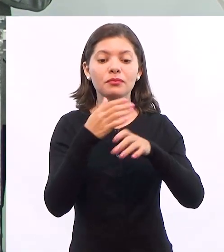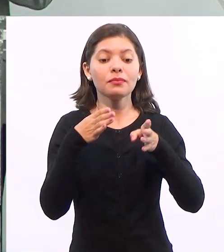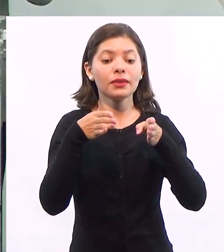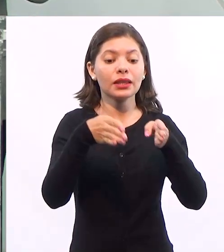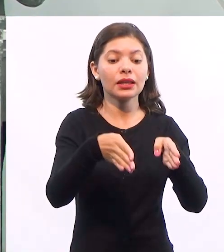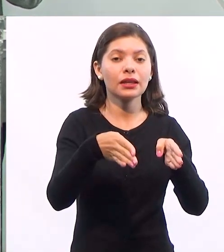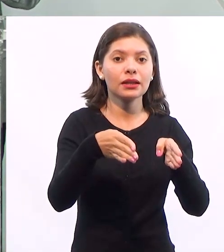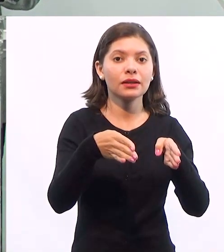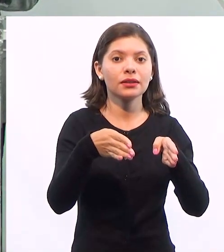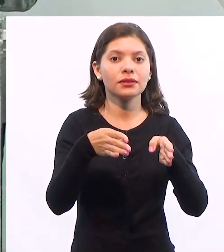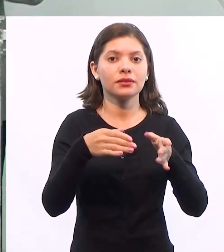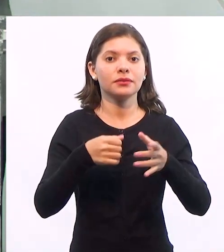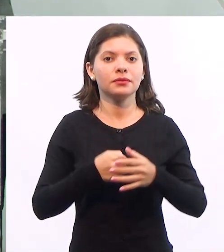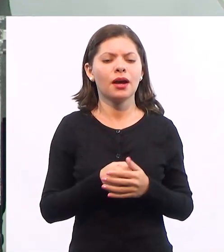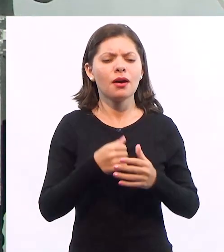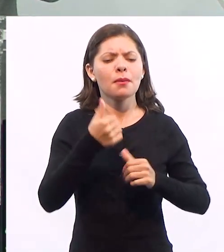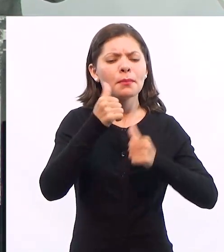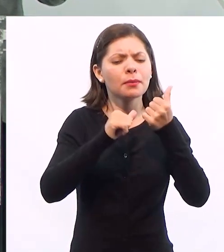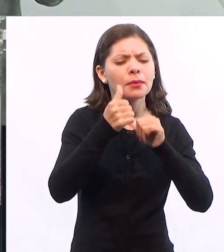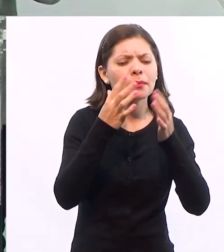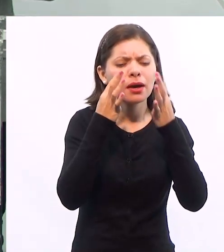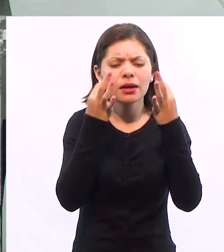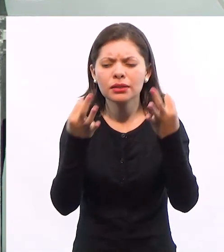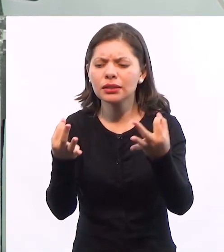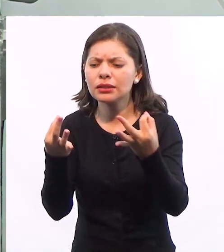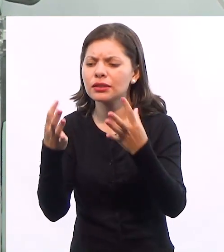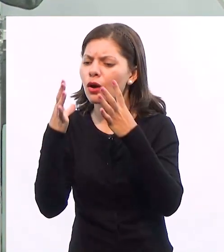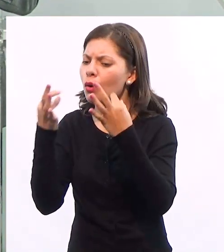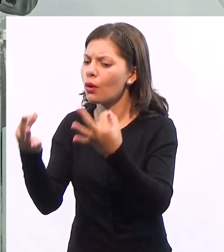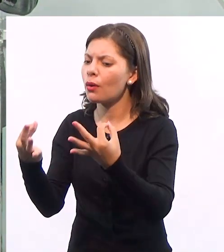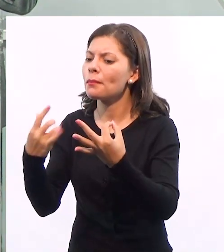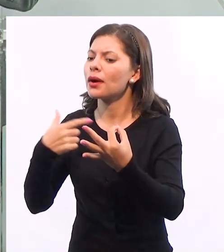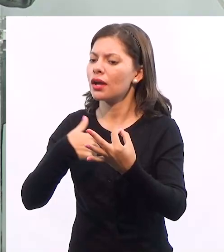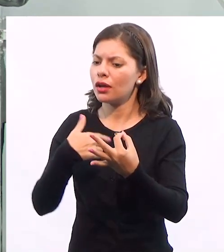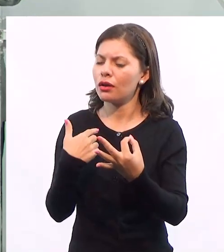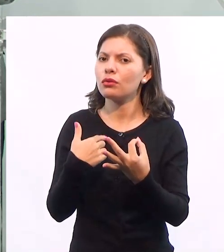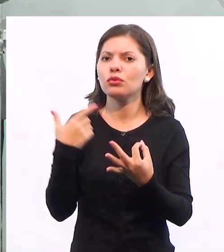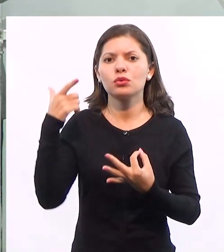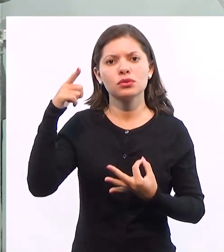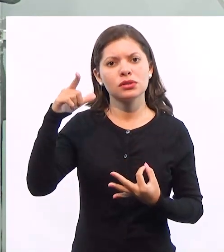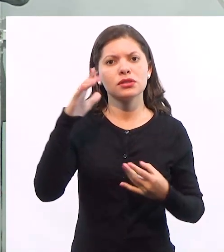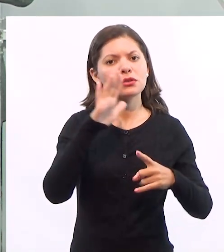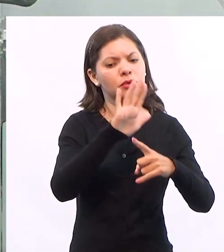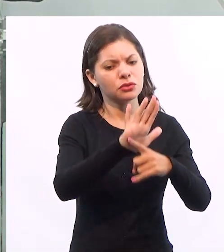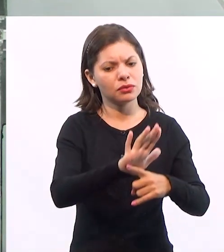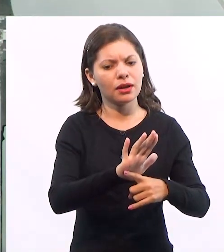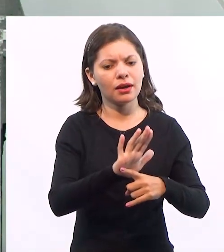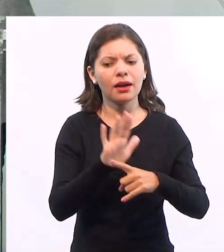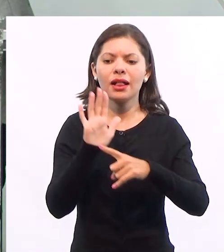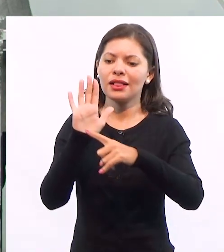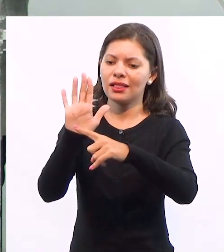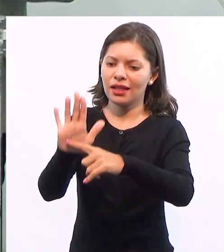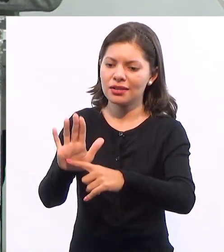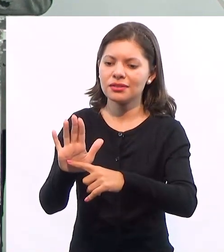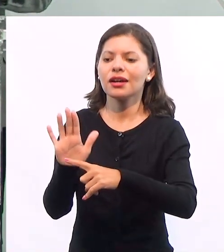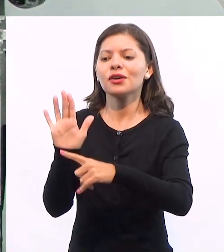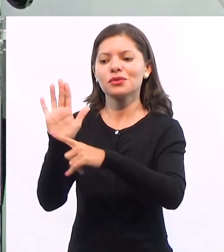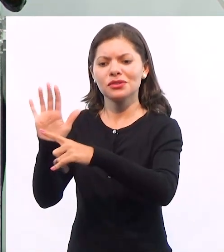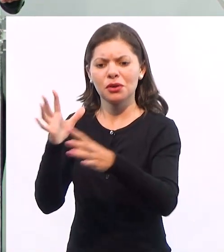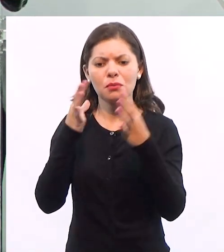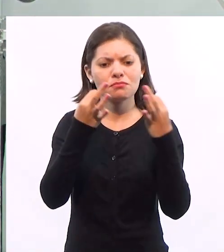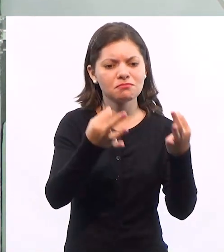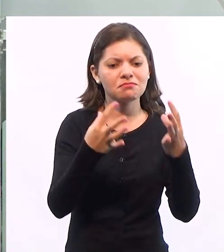político é você estar antenado, é estar ligado em tudo aquilo que está acontecendo e, opa, eu consigo ajudar nessa esfera, nesta